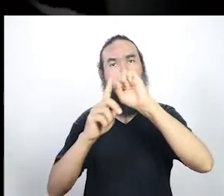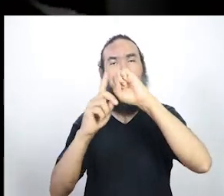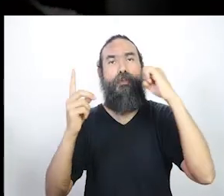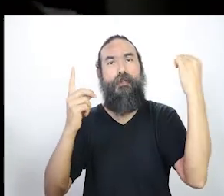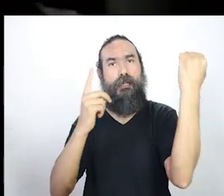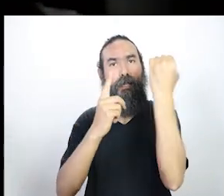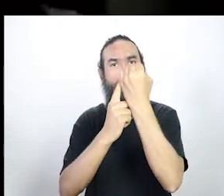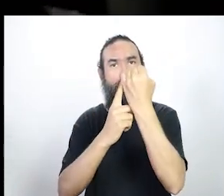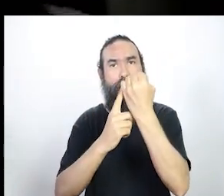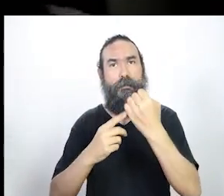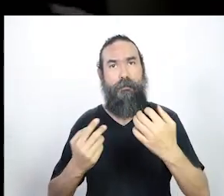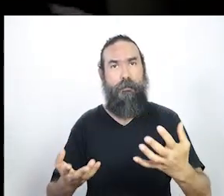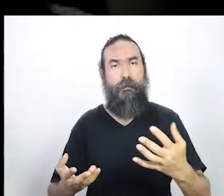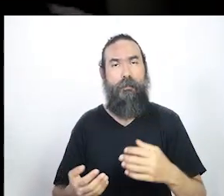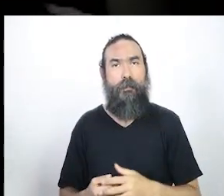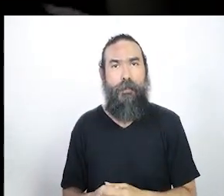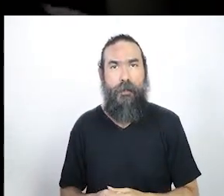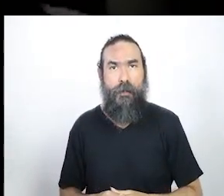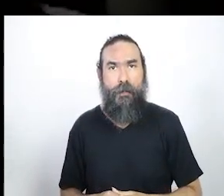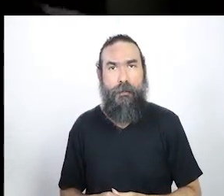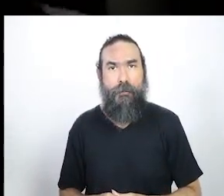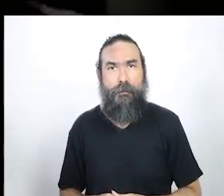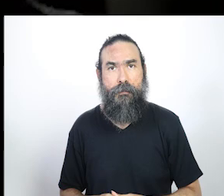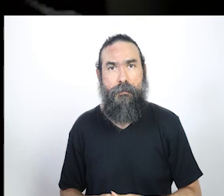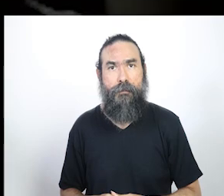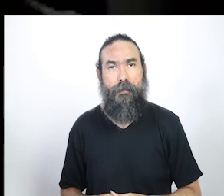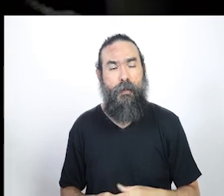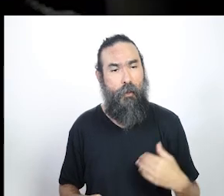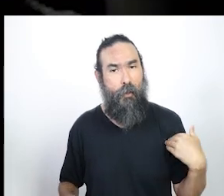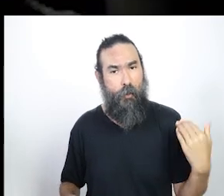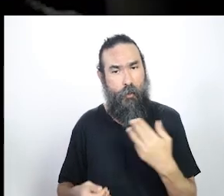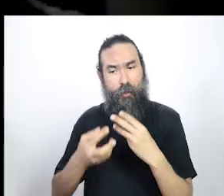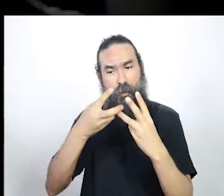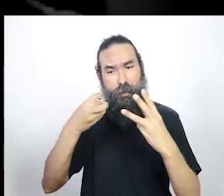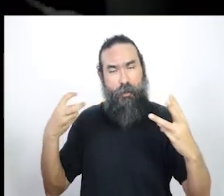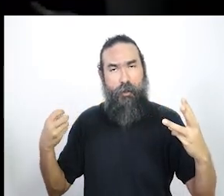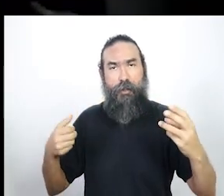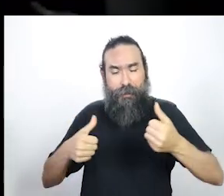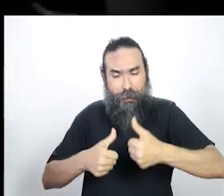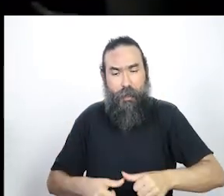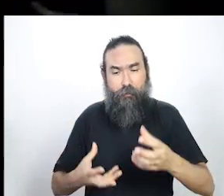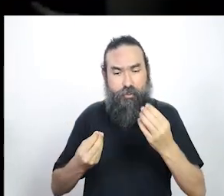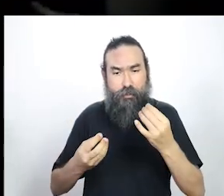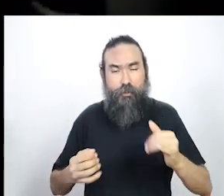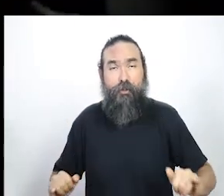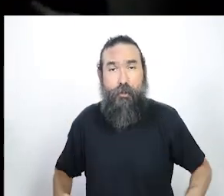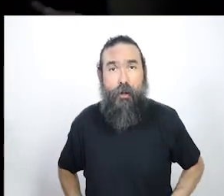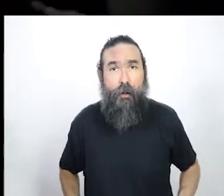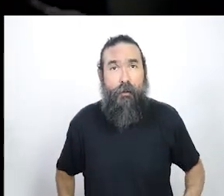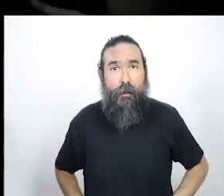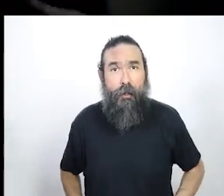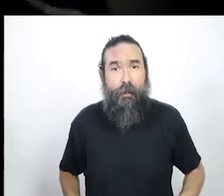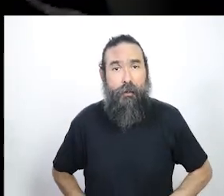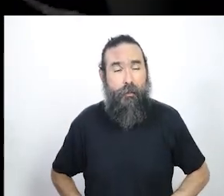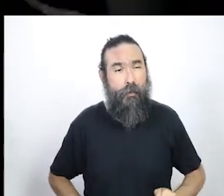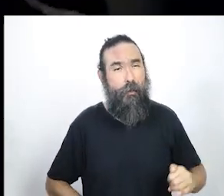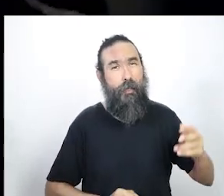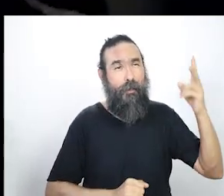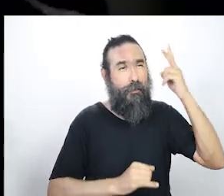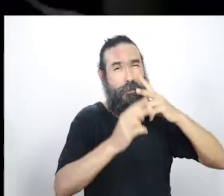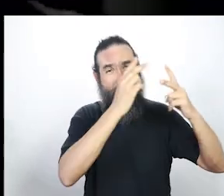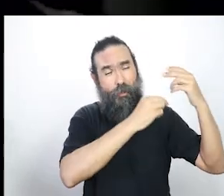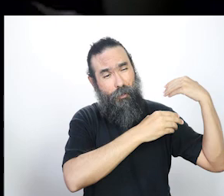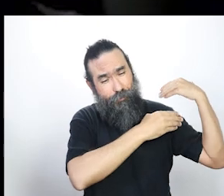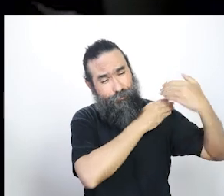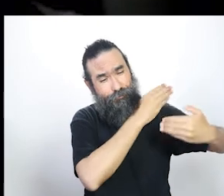assim por diante. Nosso povo é um povo muito aguerrido, muito sofrido também. E ao longo